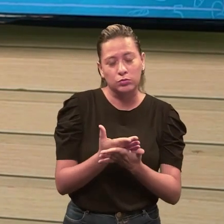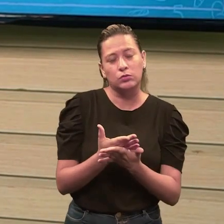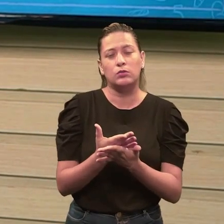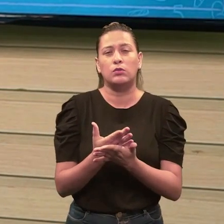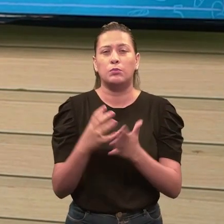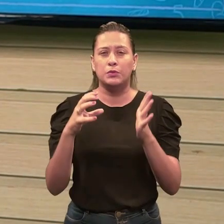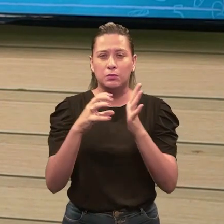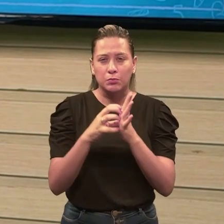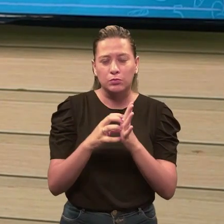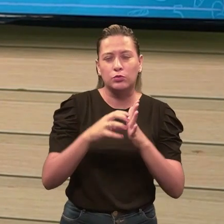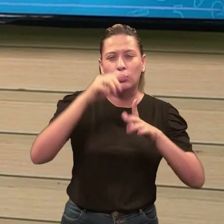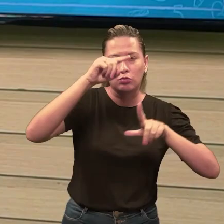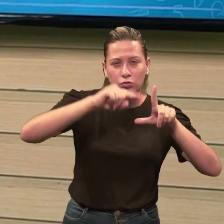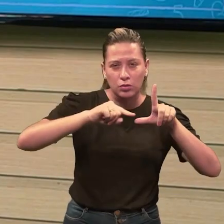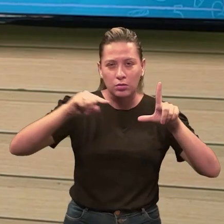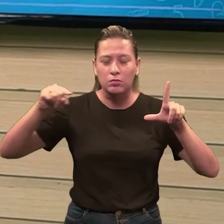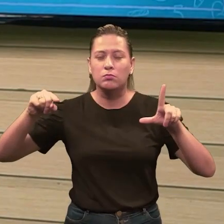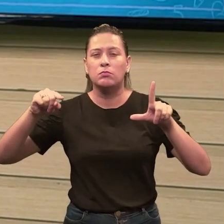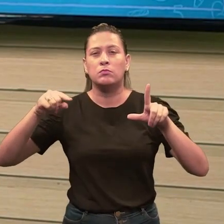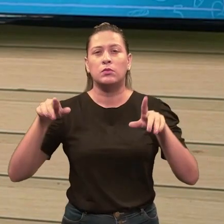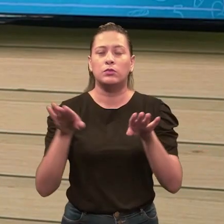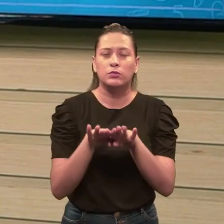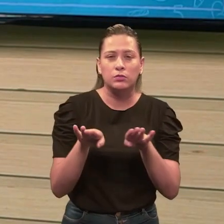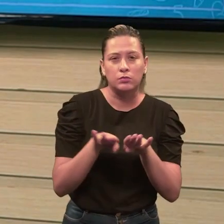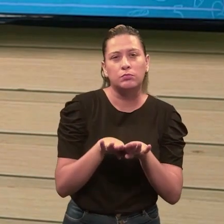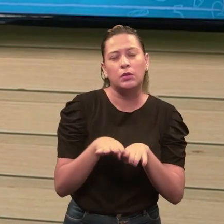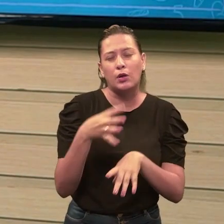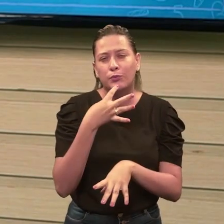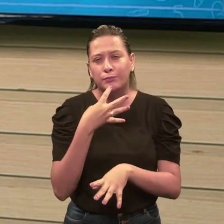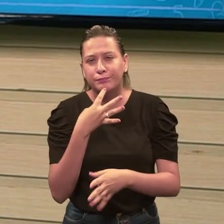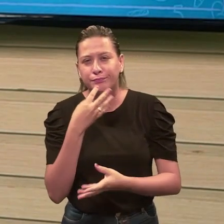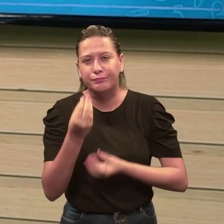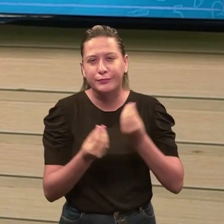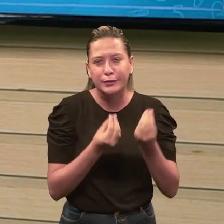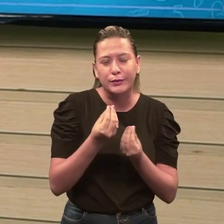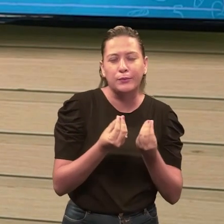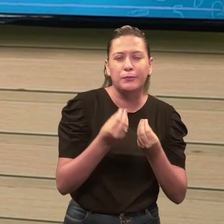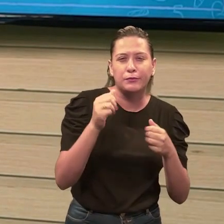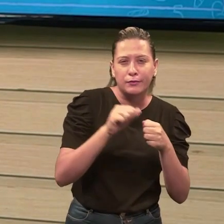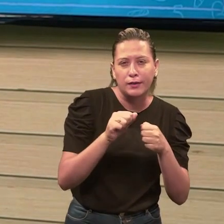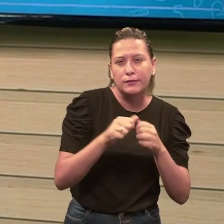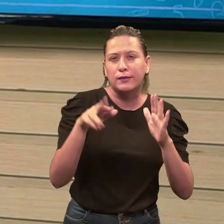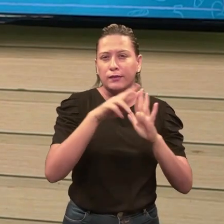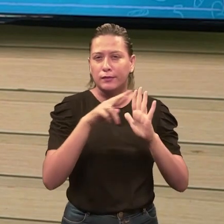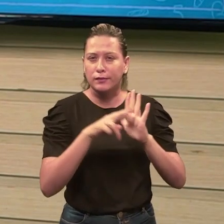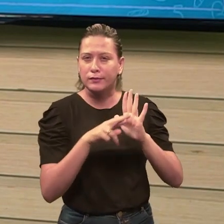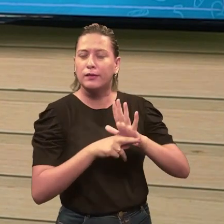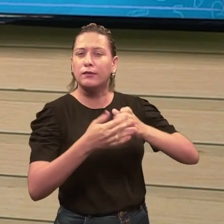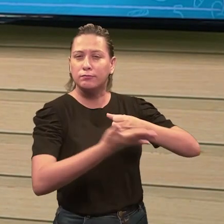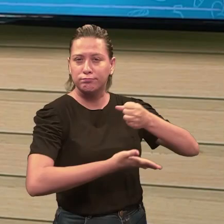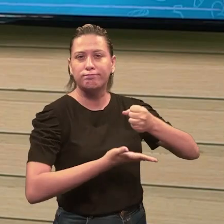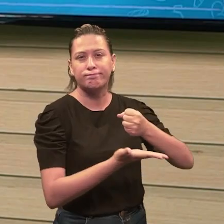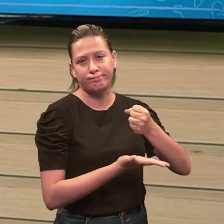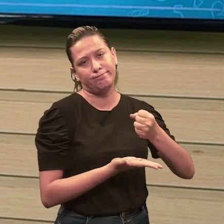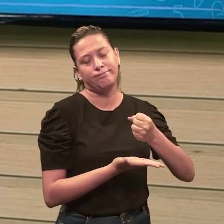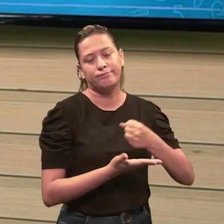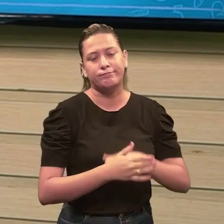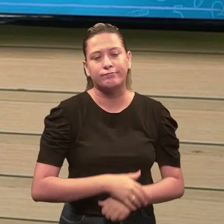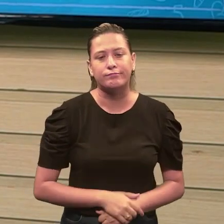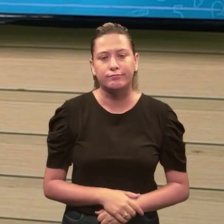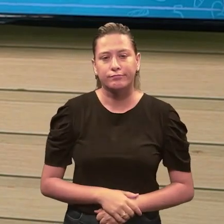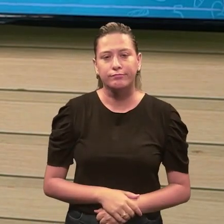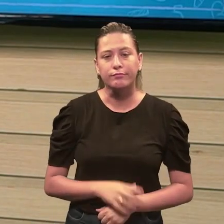né, e diagramas, conhecemos um pouquinho de como elaborar algumas regras básicas,